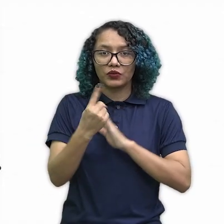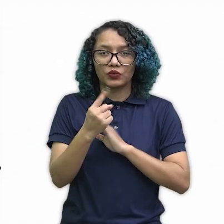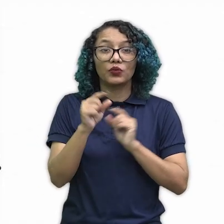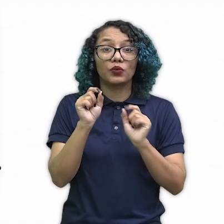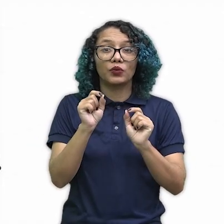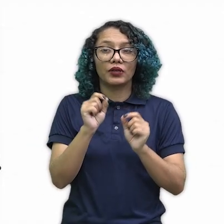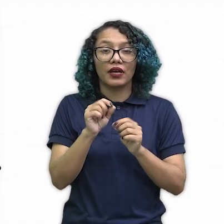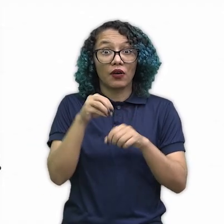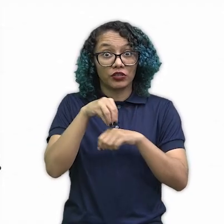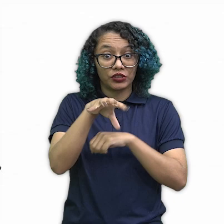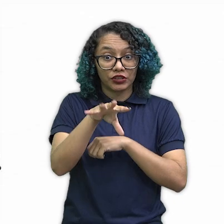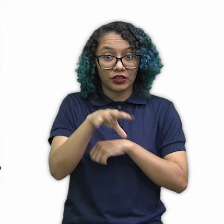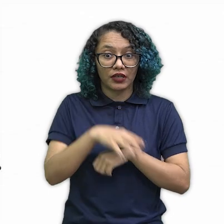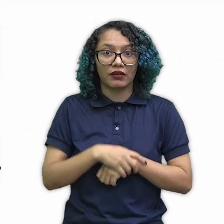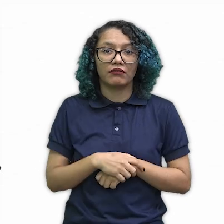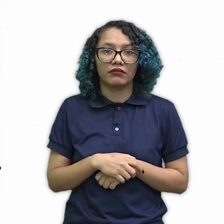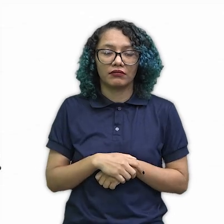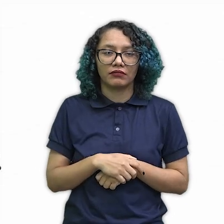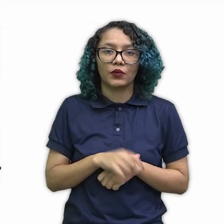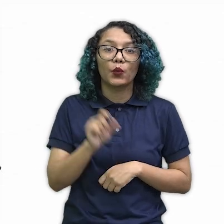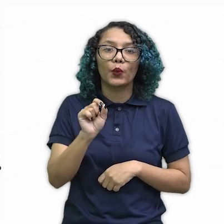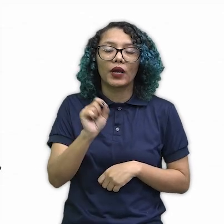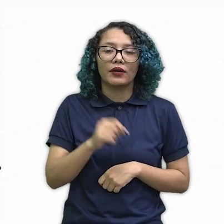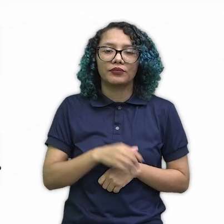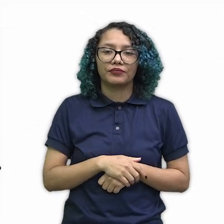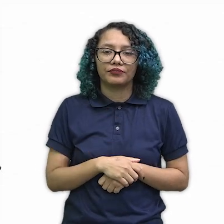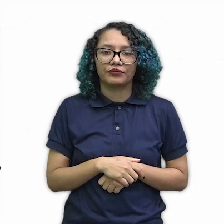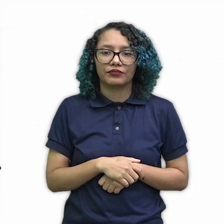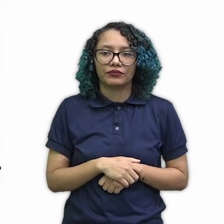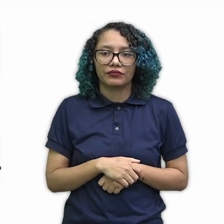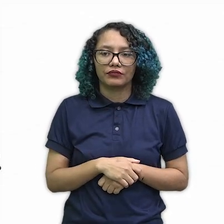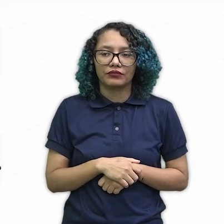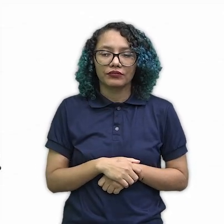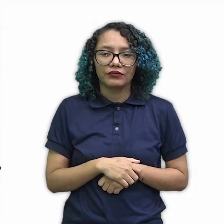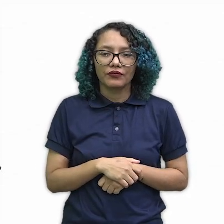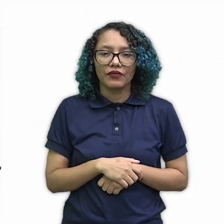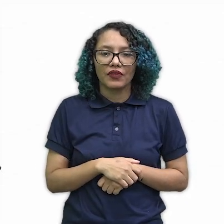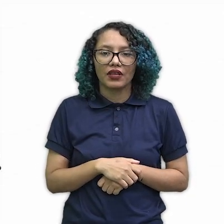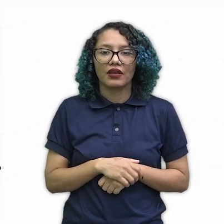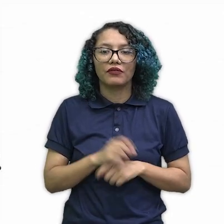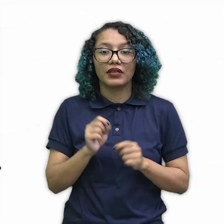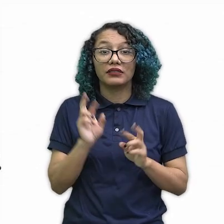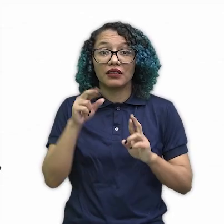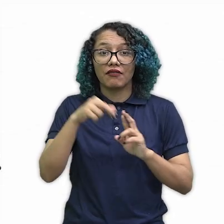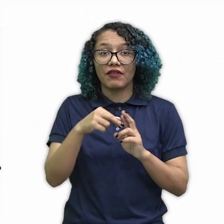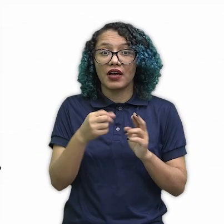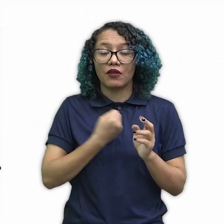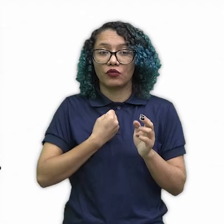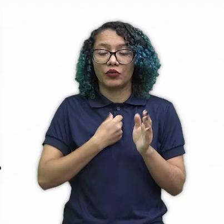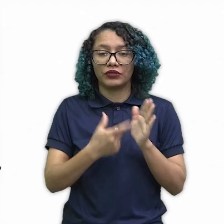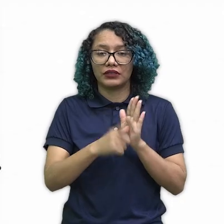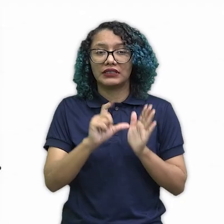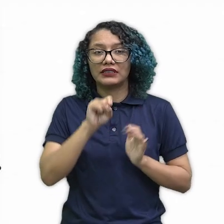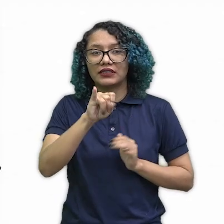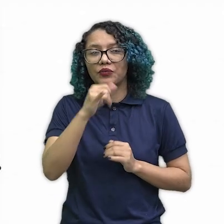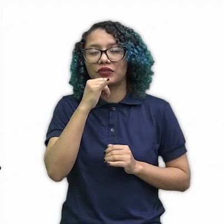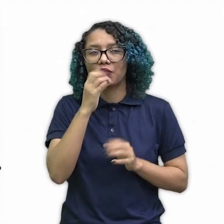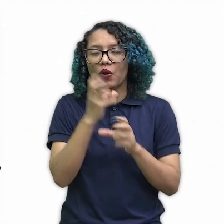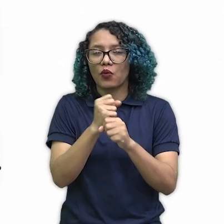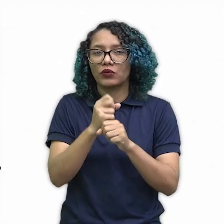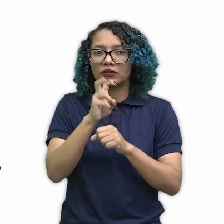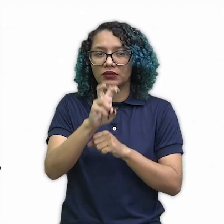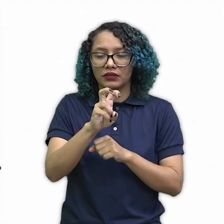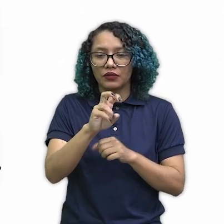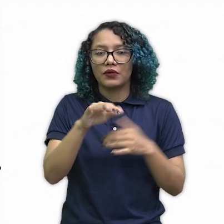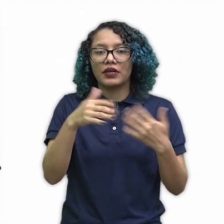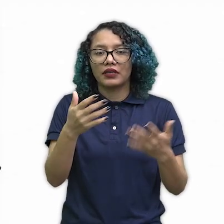recomendo para vocês. A gente lembra como termo anterior, tá? Então, se eu estou calculando 5, então